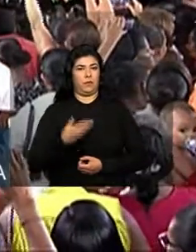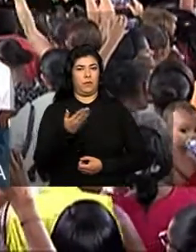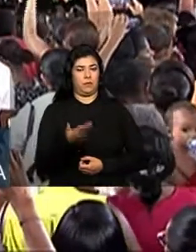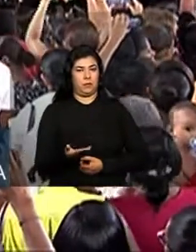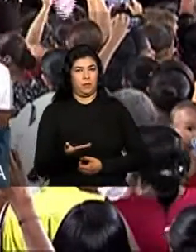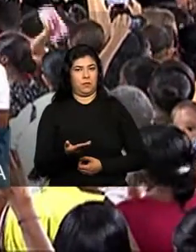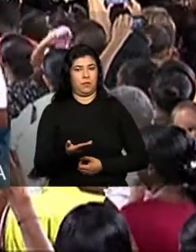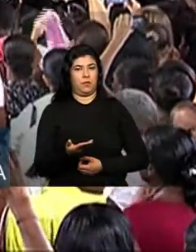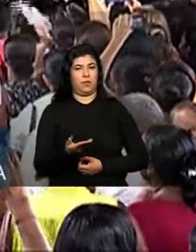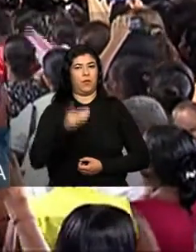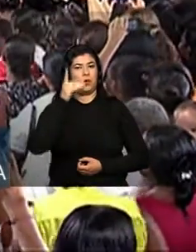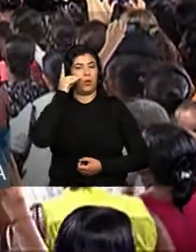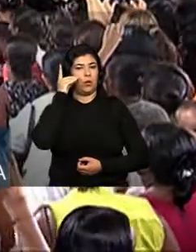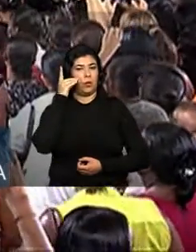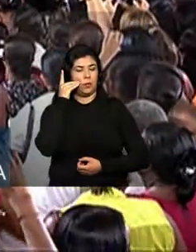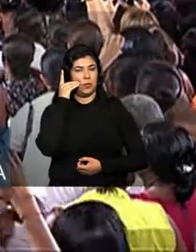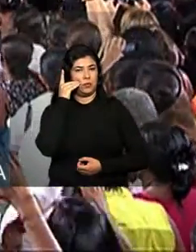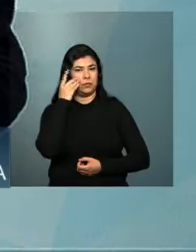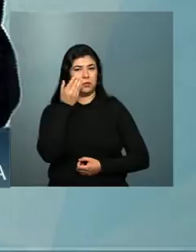senhora presidente Dilma Rousseff,